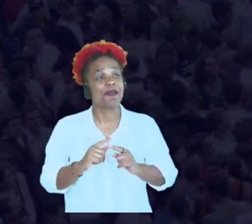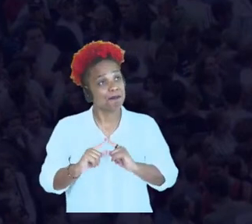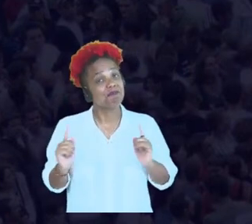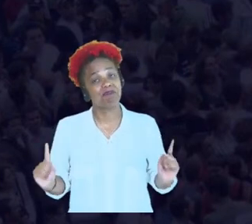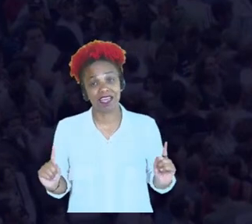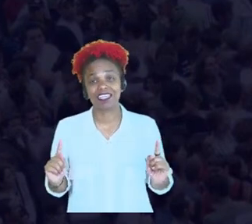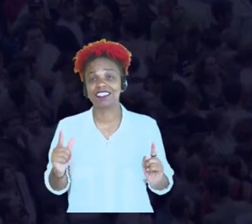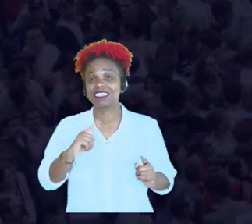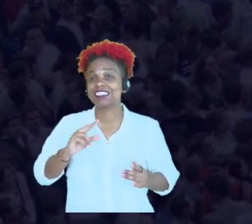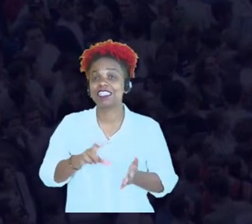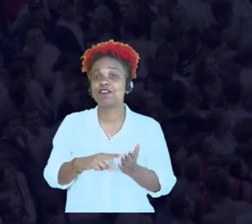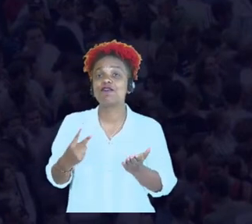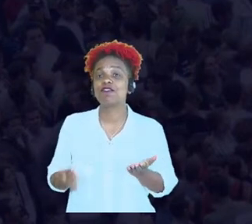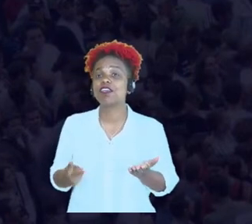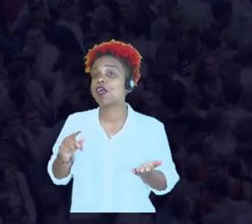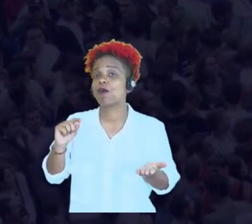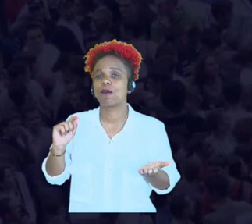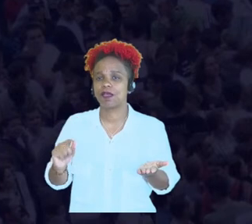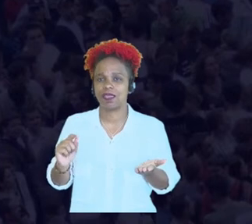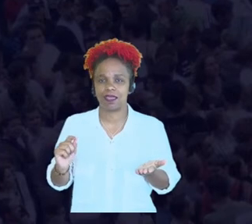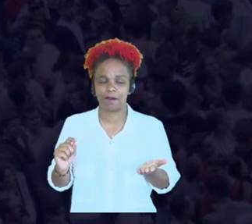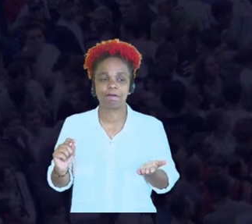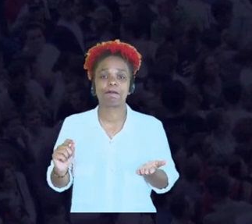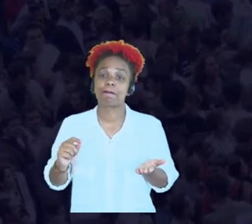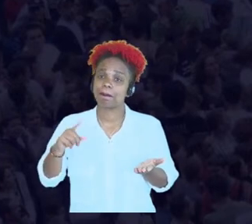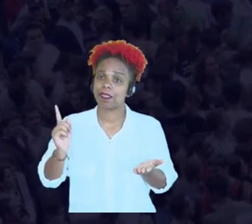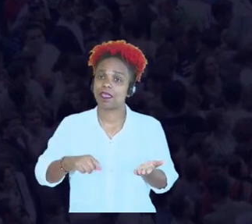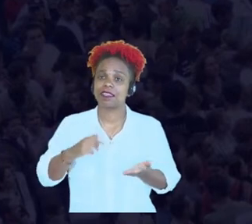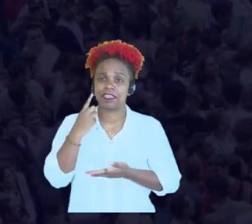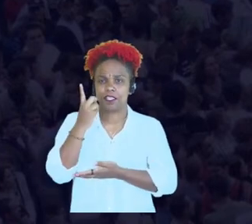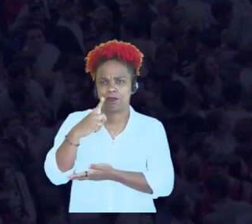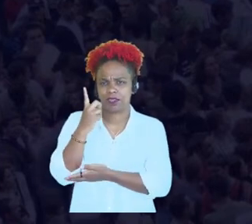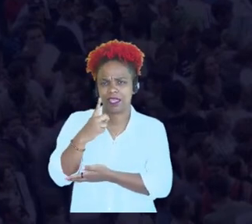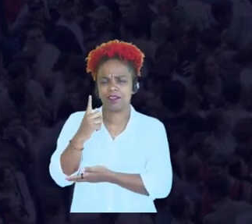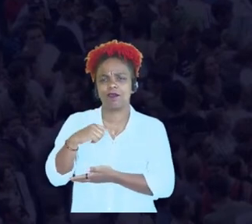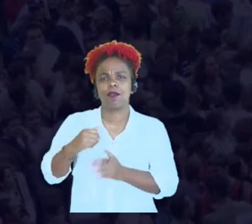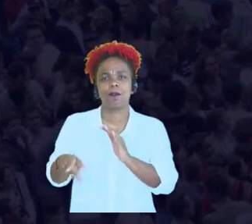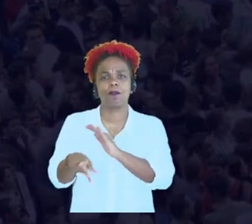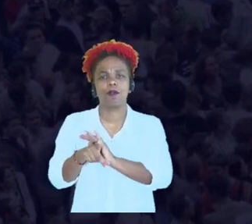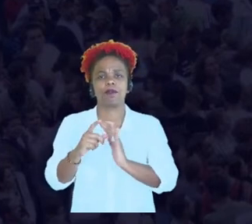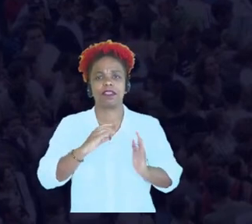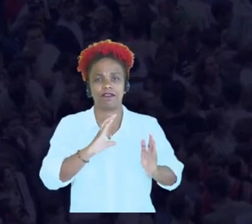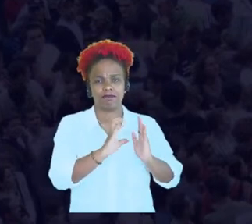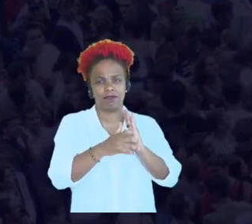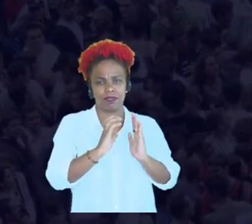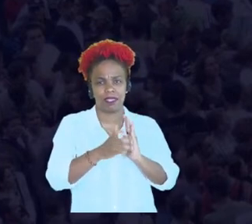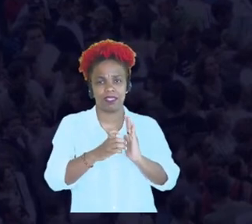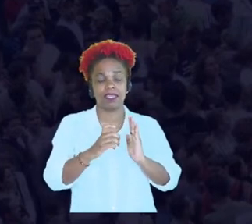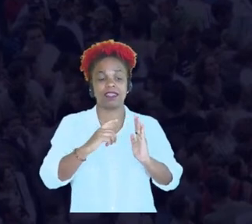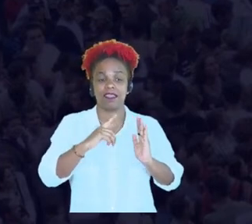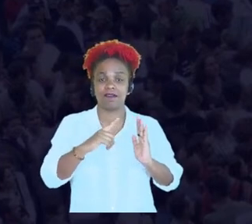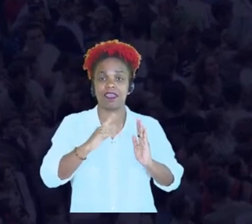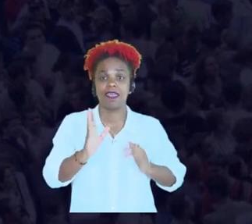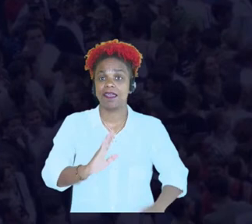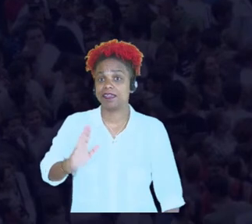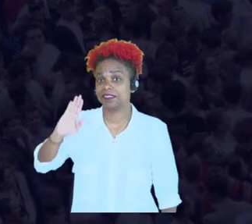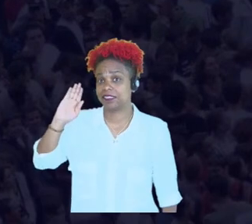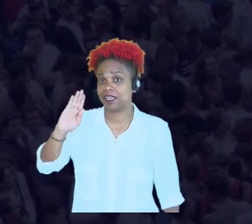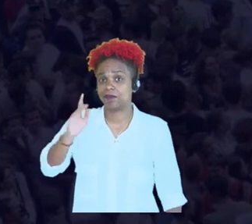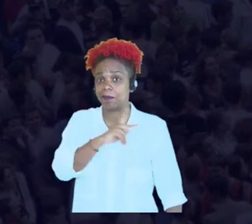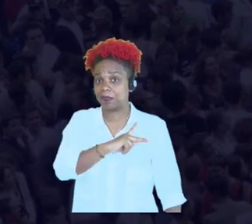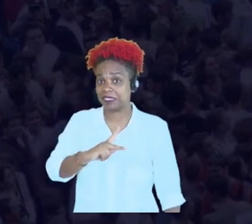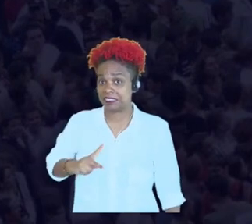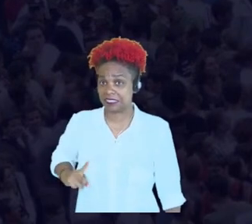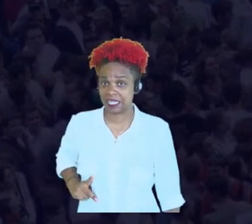Mas significa que aqueles deputados que são de partidos de presidente, que têm candidatos relevantes à